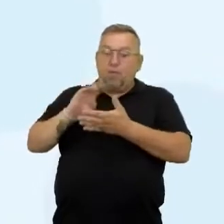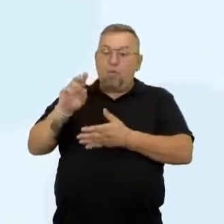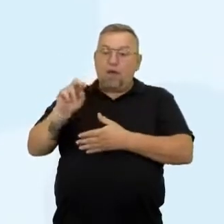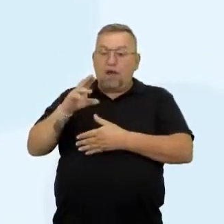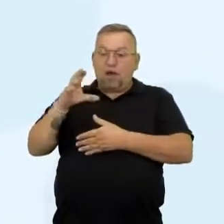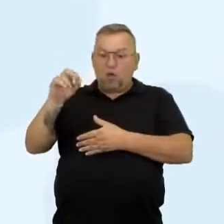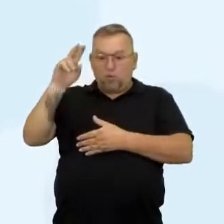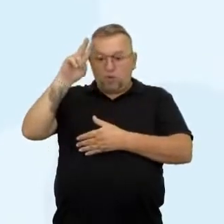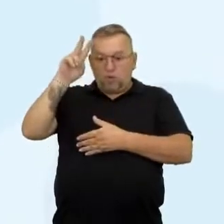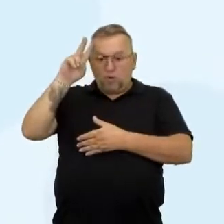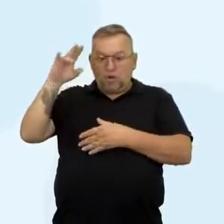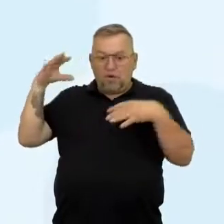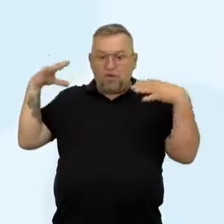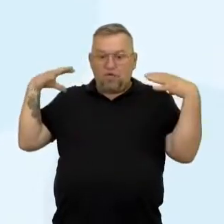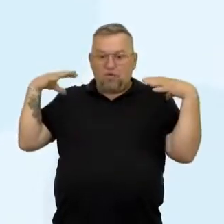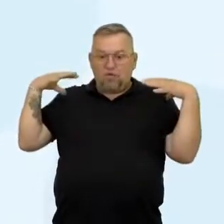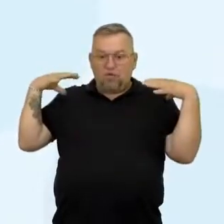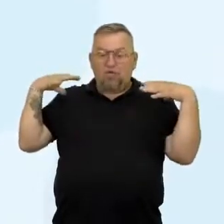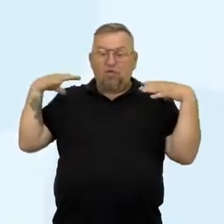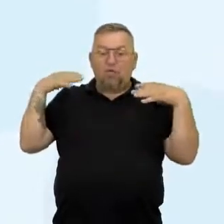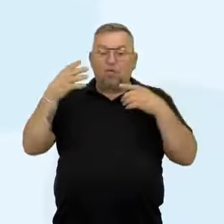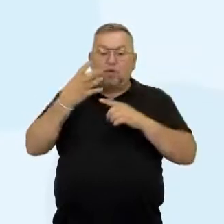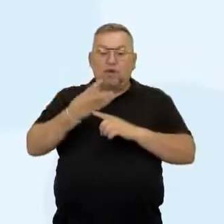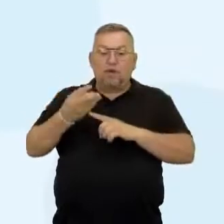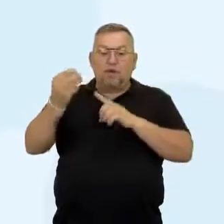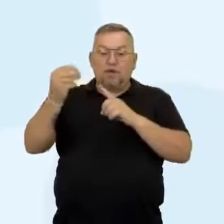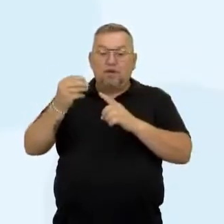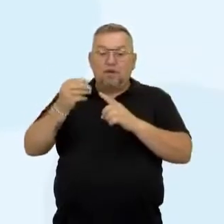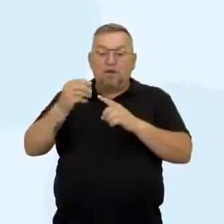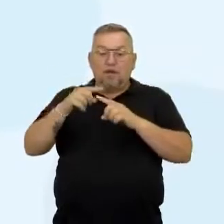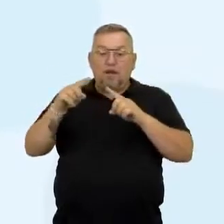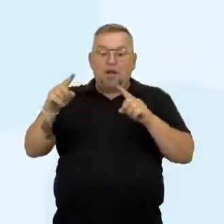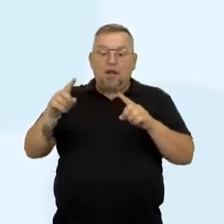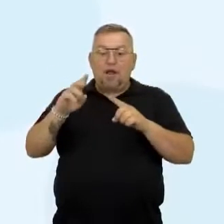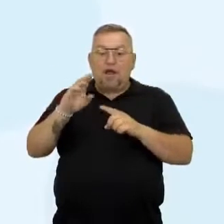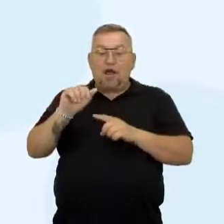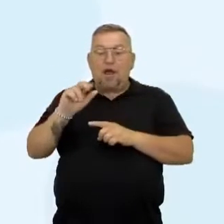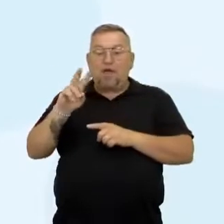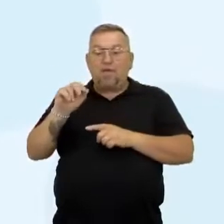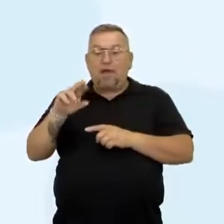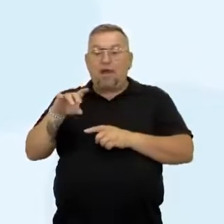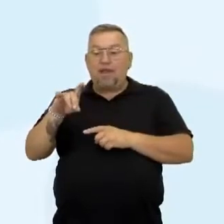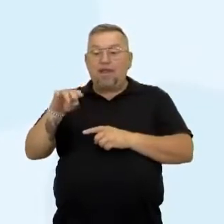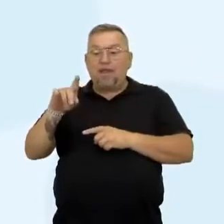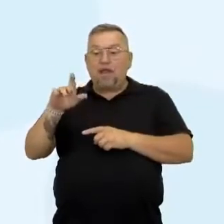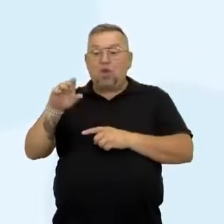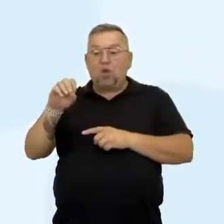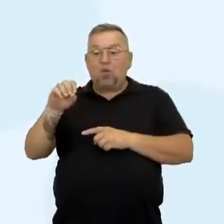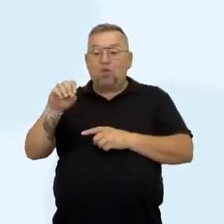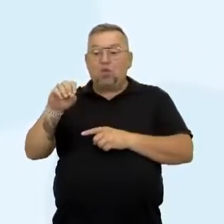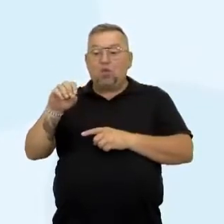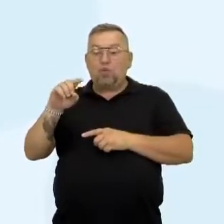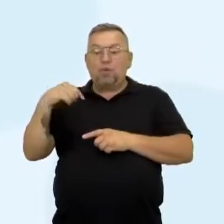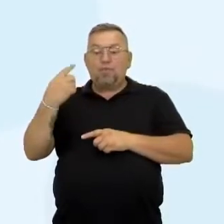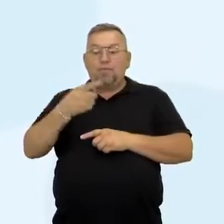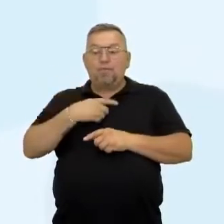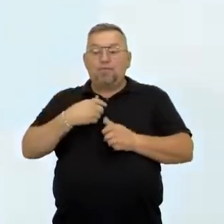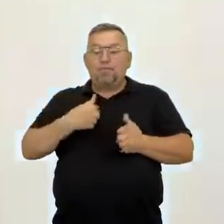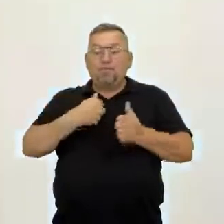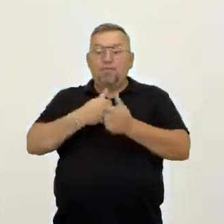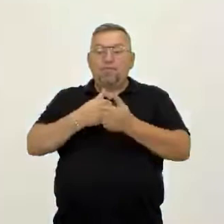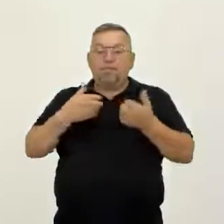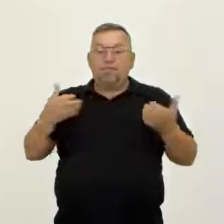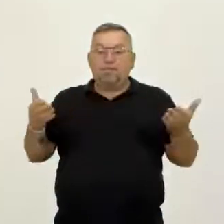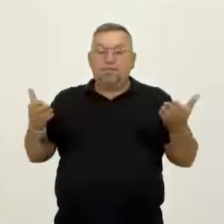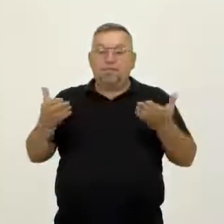Barão, Anjos, Os Artistas e A Varandado. Eu queria lembrar também que nós estamos acompanhados